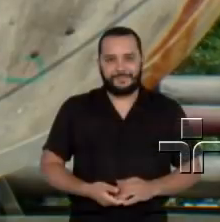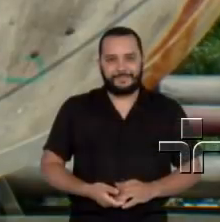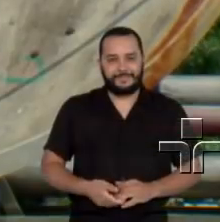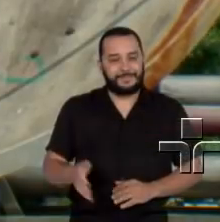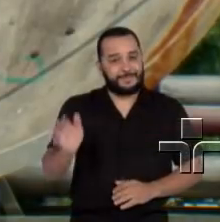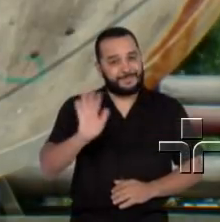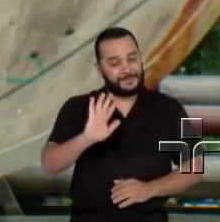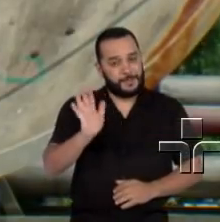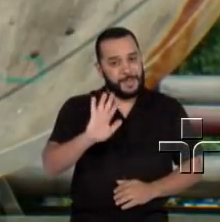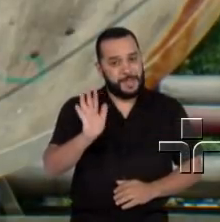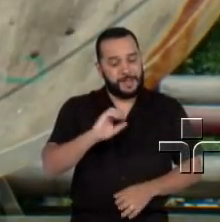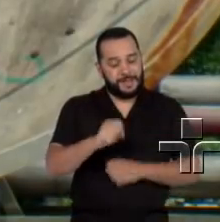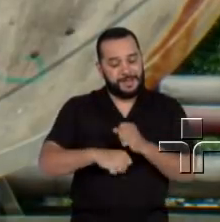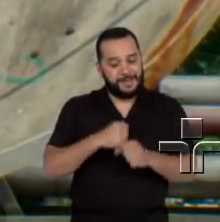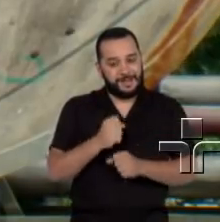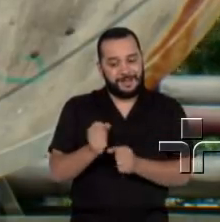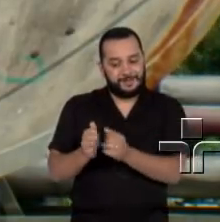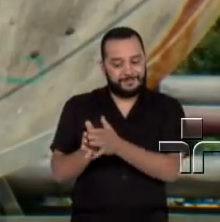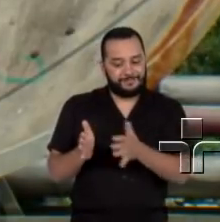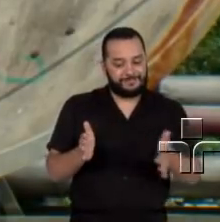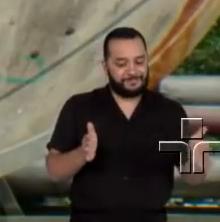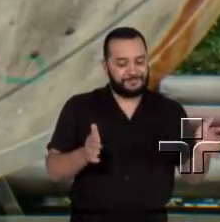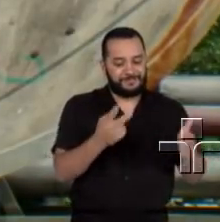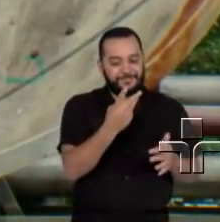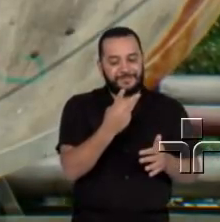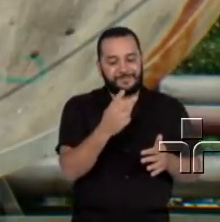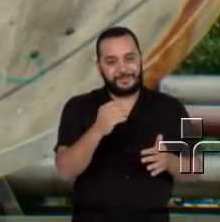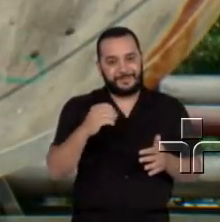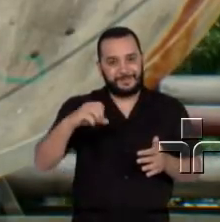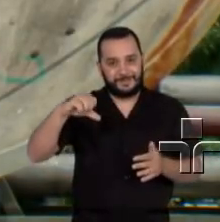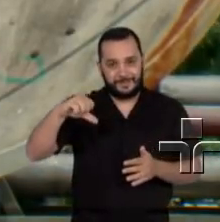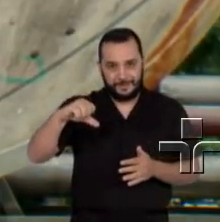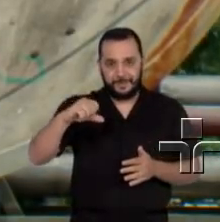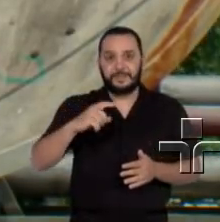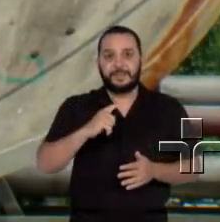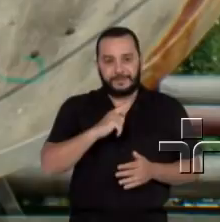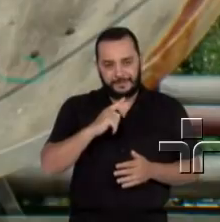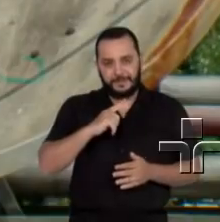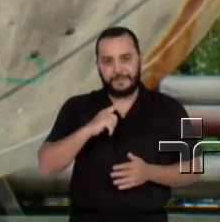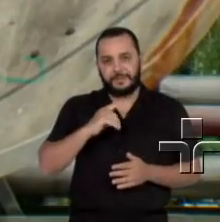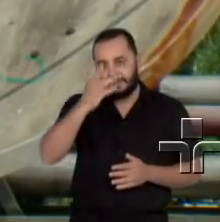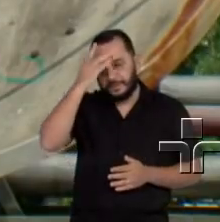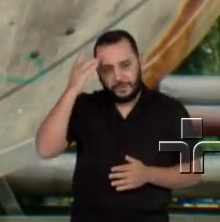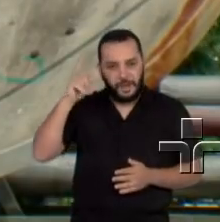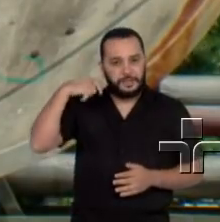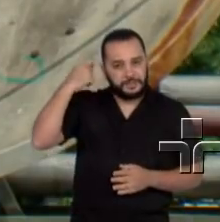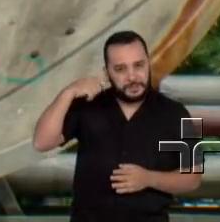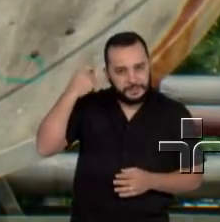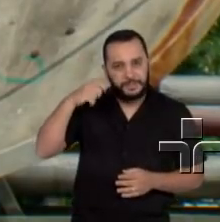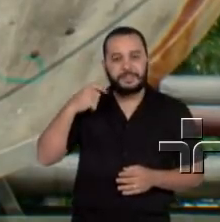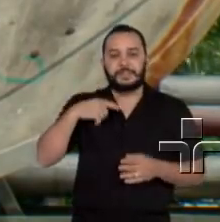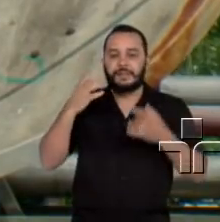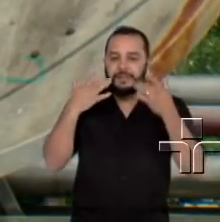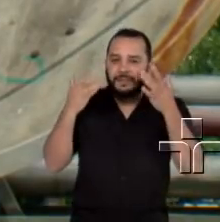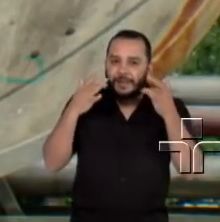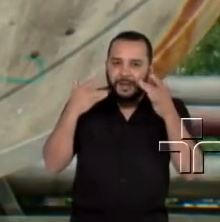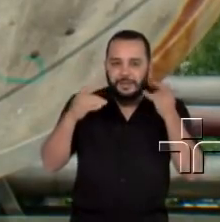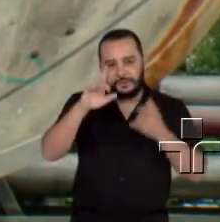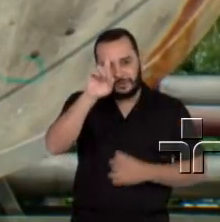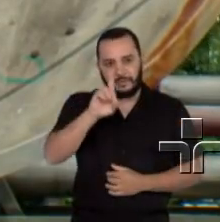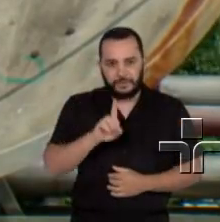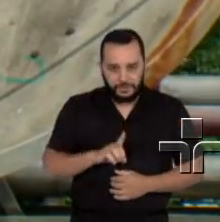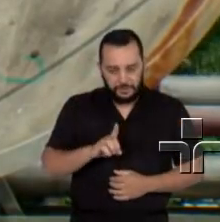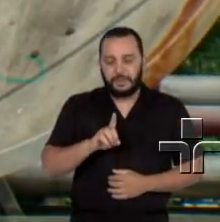Olá! Durante o ano de 2019, recebemos no Persona em Foco artistas, dramaturgos, diretores de cinema,